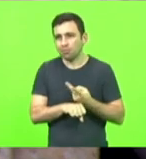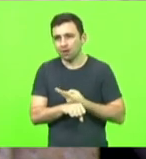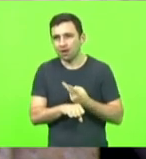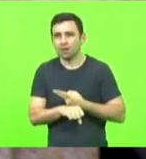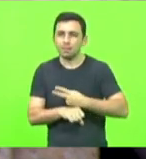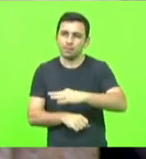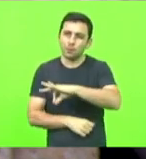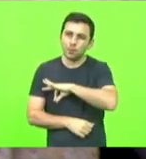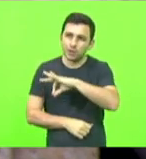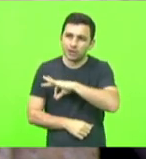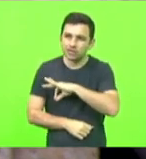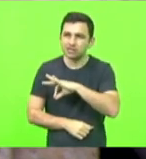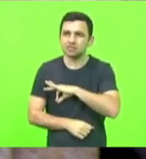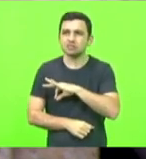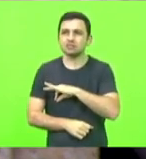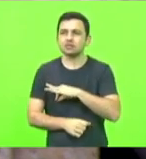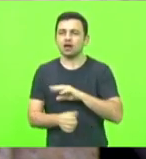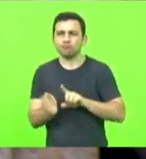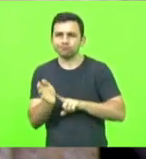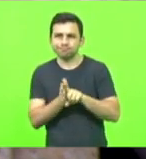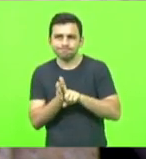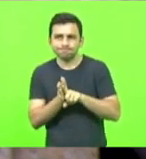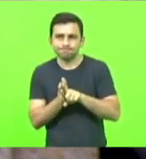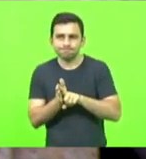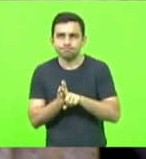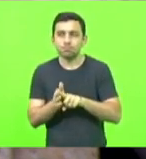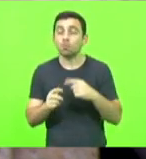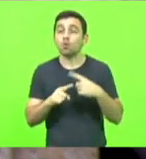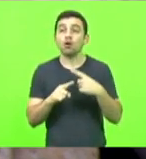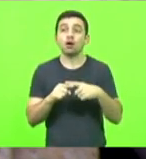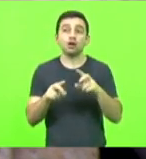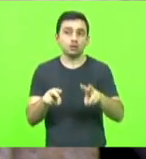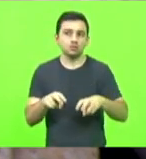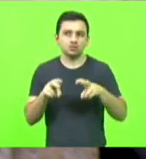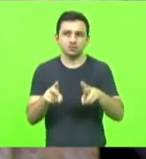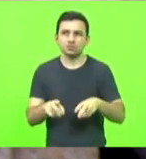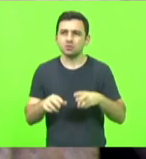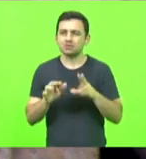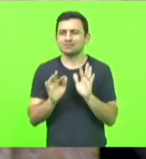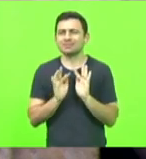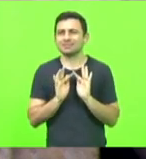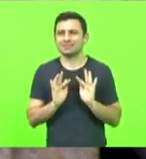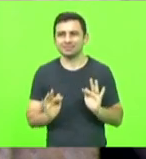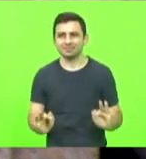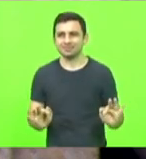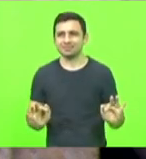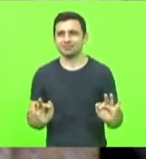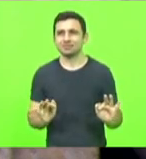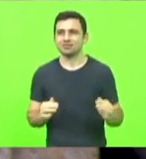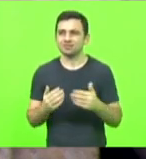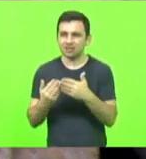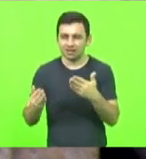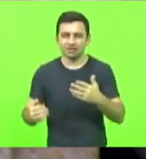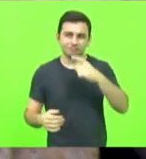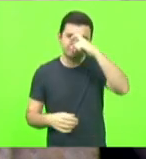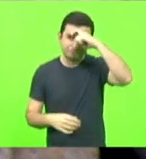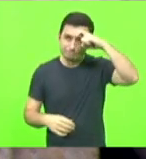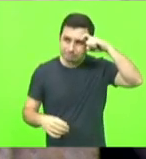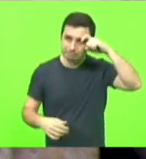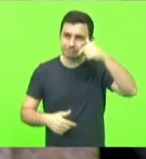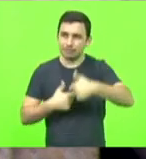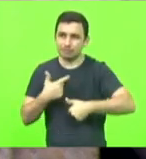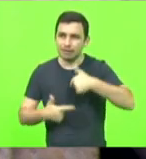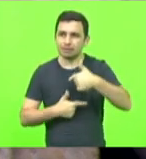Militar, e pediram uma investigação. Afinal, esses agricultores são pessoas simples, que estão ali debaixo de sol, de chuva,